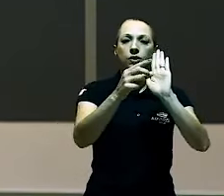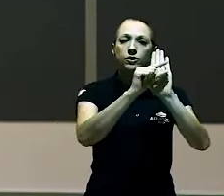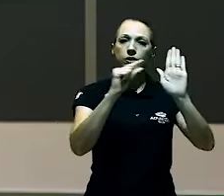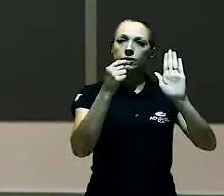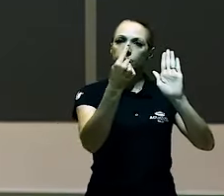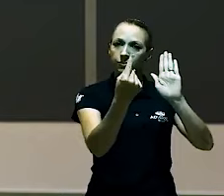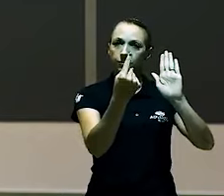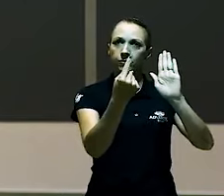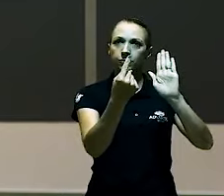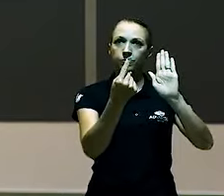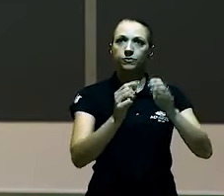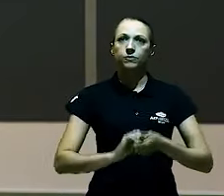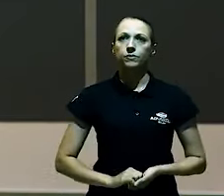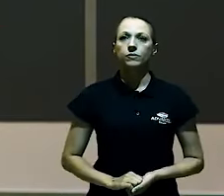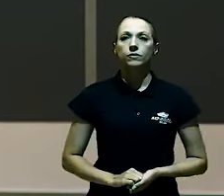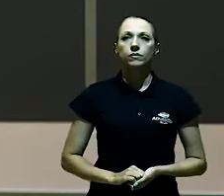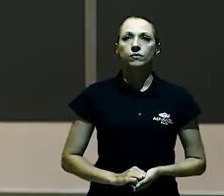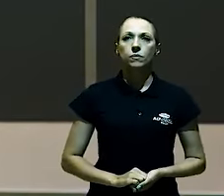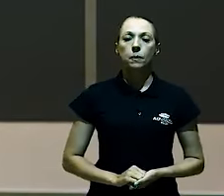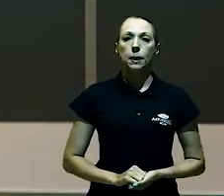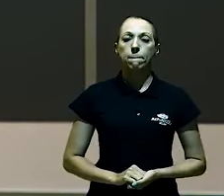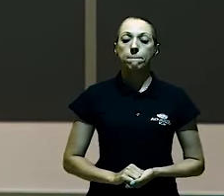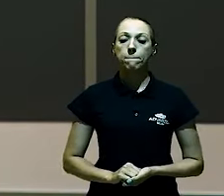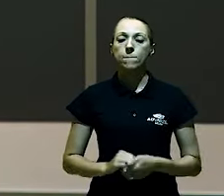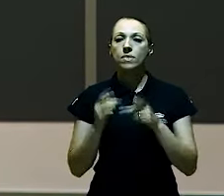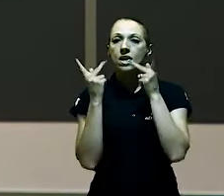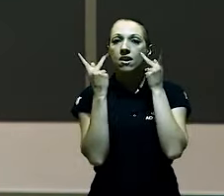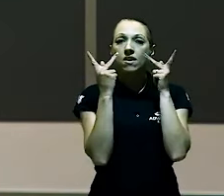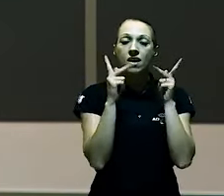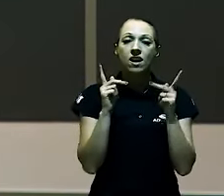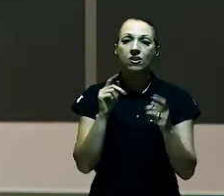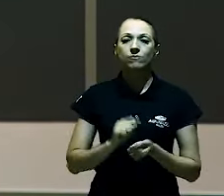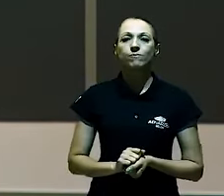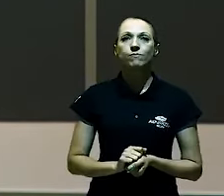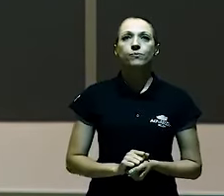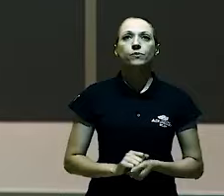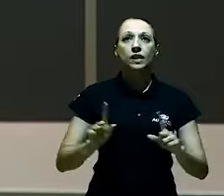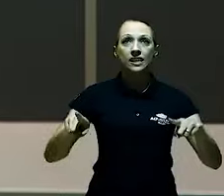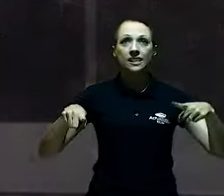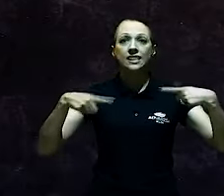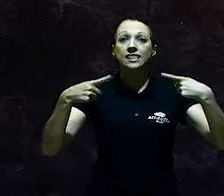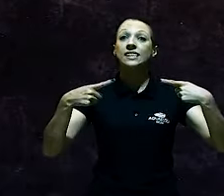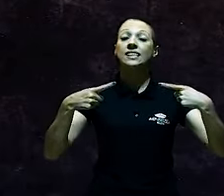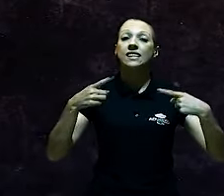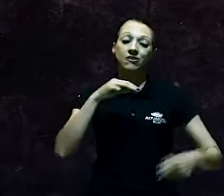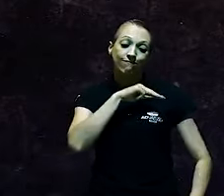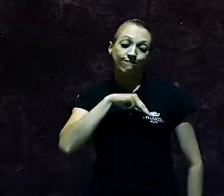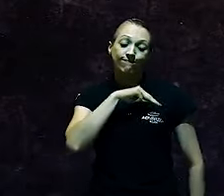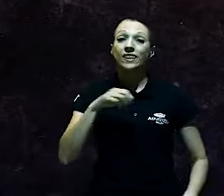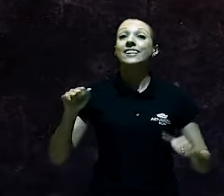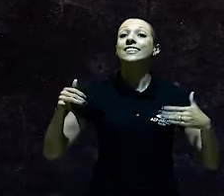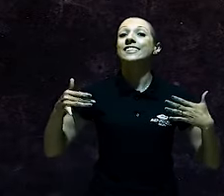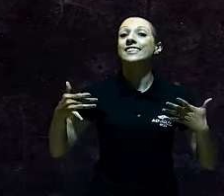aí no telão para quem quiser acompanhar. Nós vamos falar sobre o maior desafio missionário que nós temos, que é entender e nos submetermos